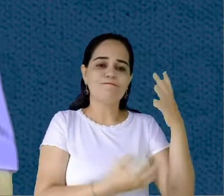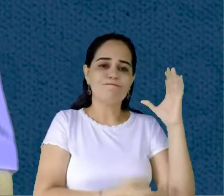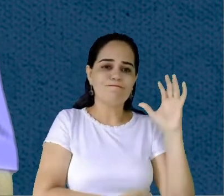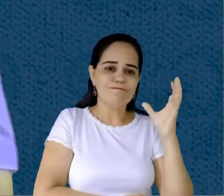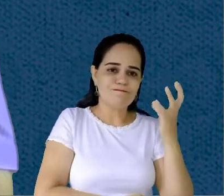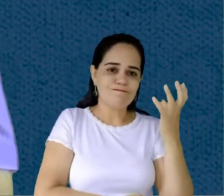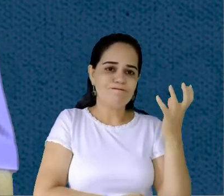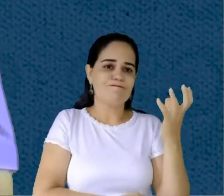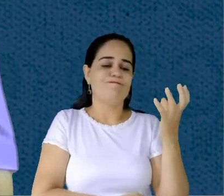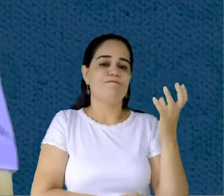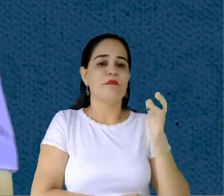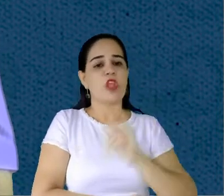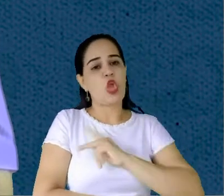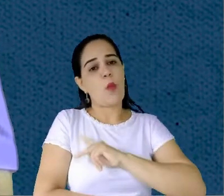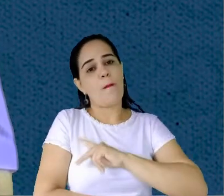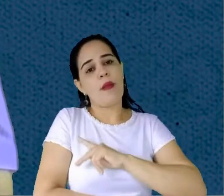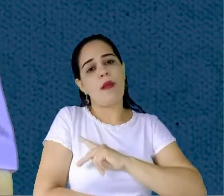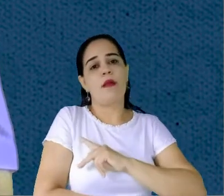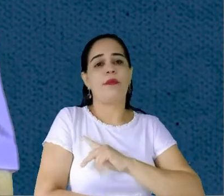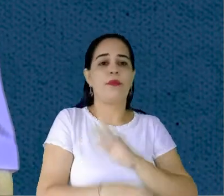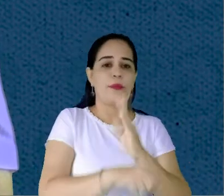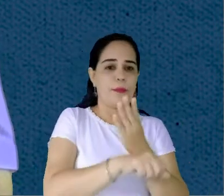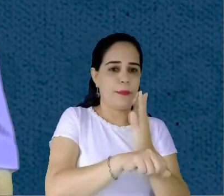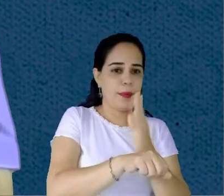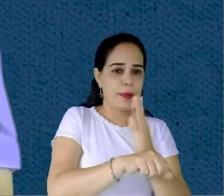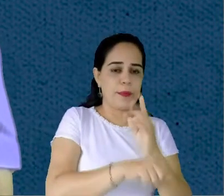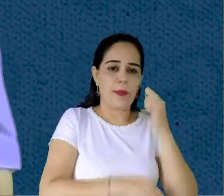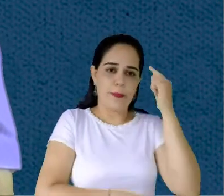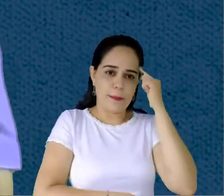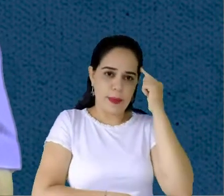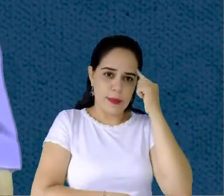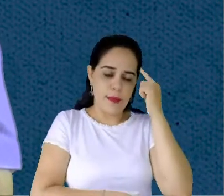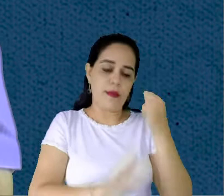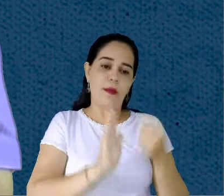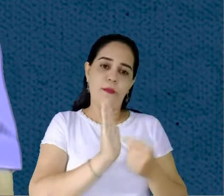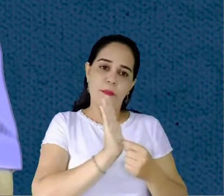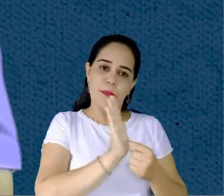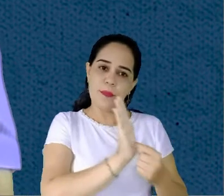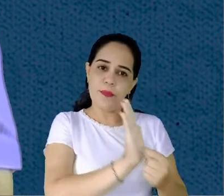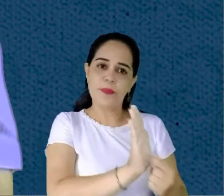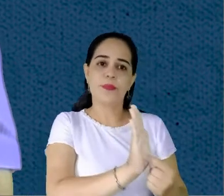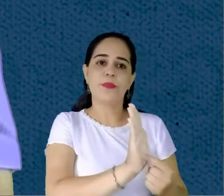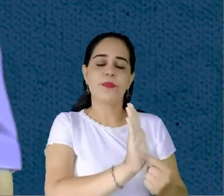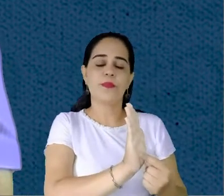que tanto Paulo como Barnabé tinham defendido na Antioquia,